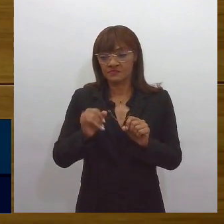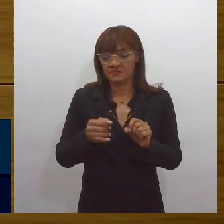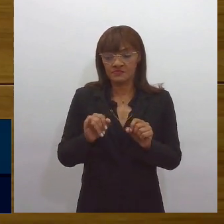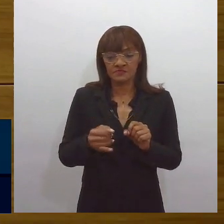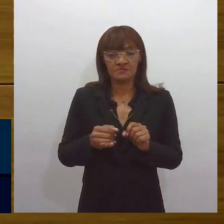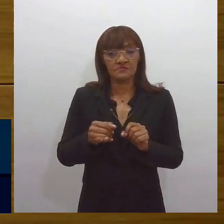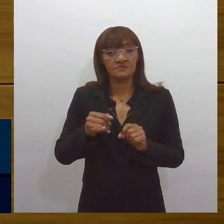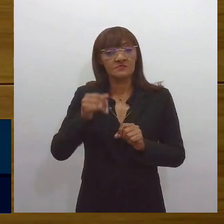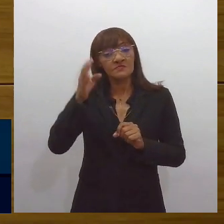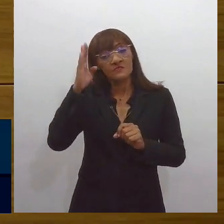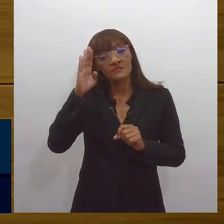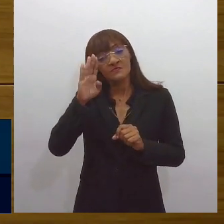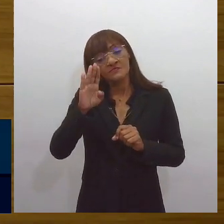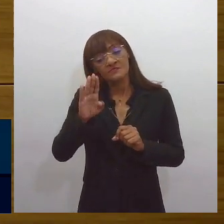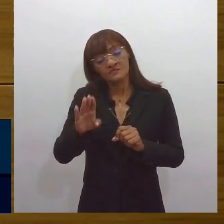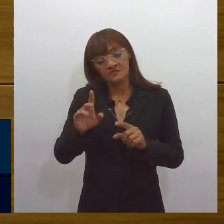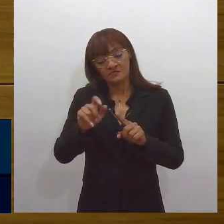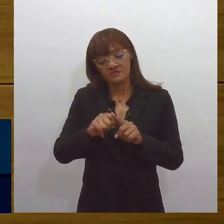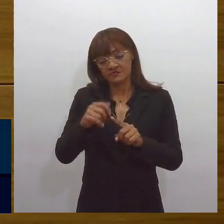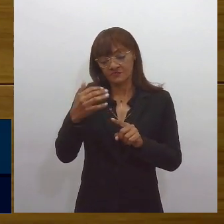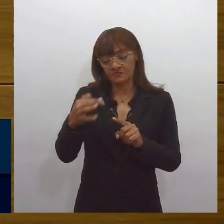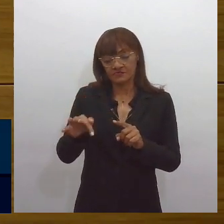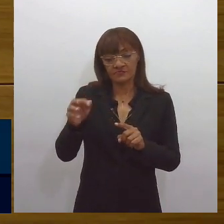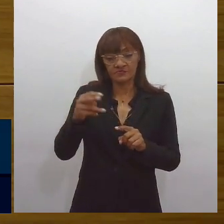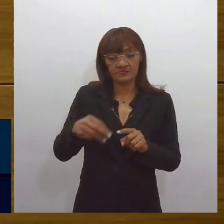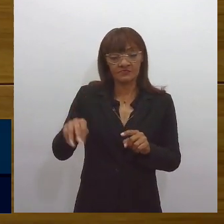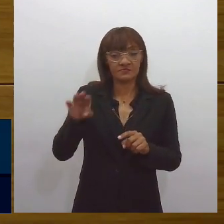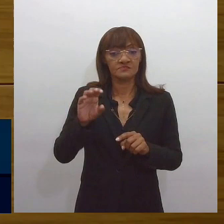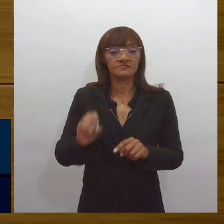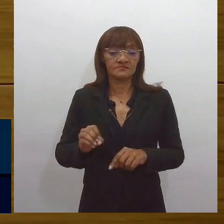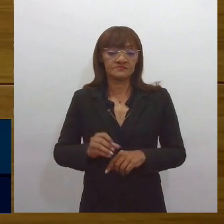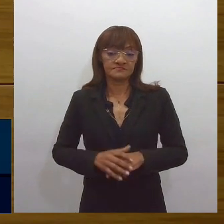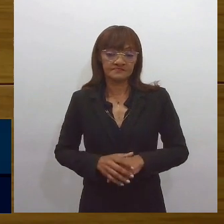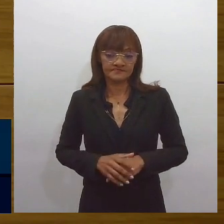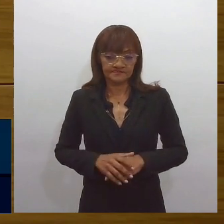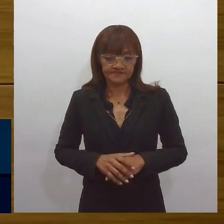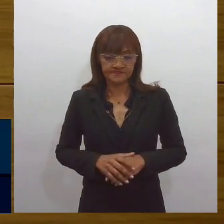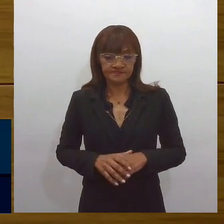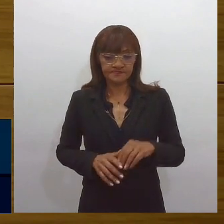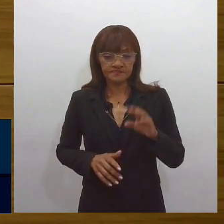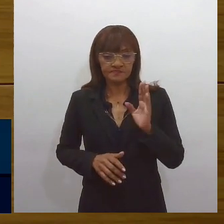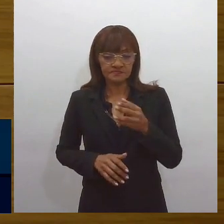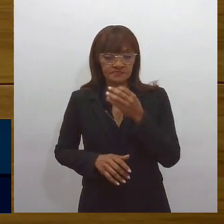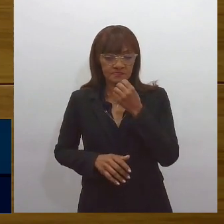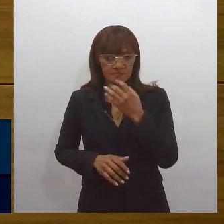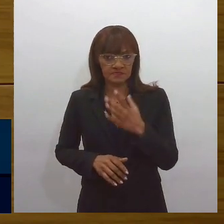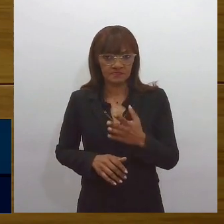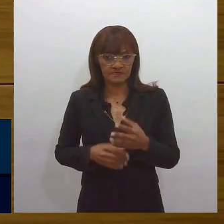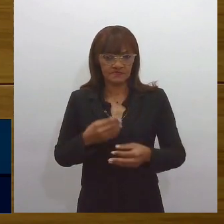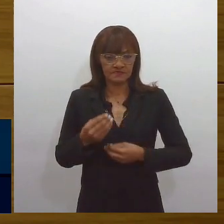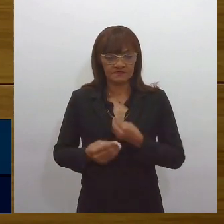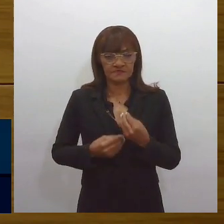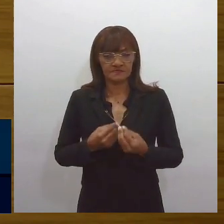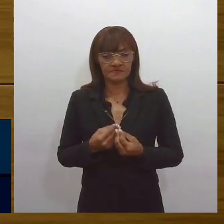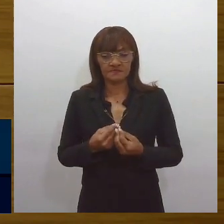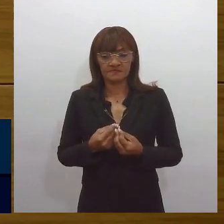de Março com bastante precipitação isso Acabou eh comprometendo um pouco o cronograma mas a gente tá trabalhando lá